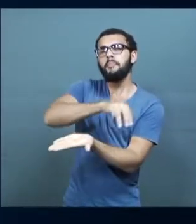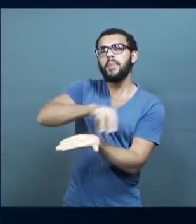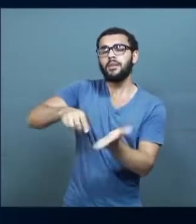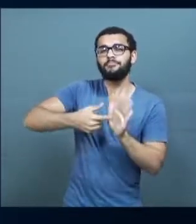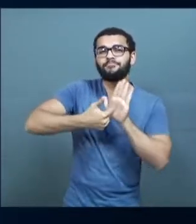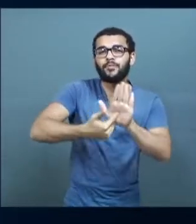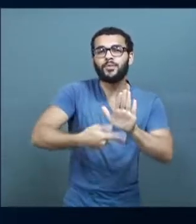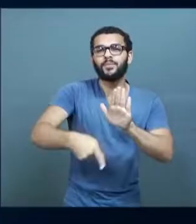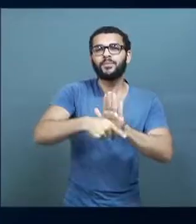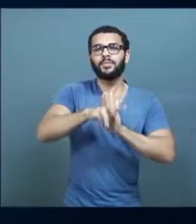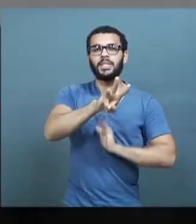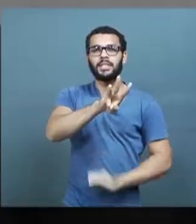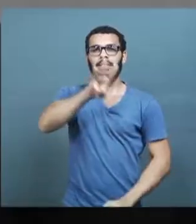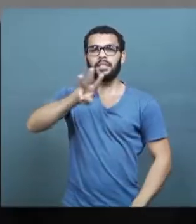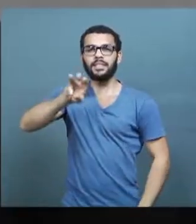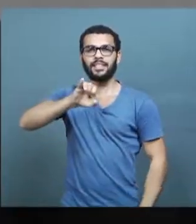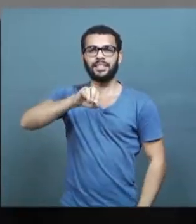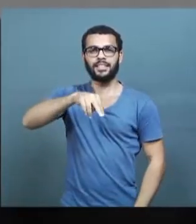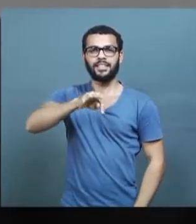Intercept nos últimos 10 dias.